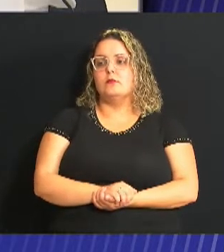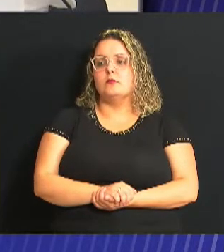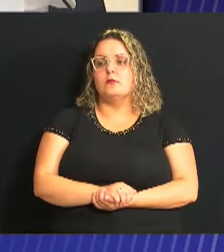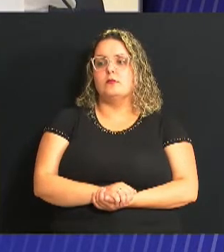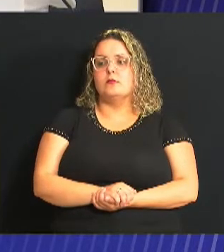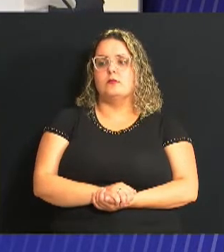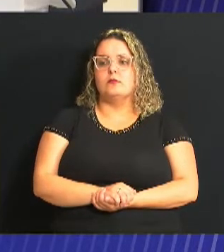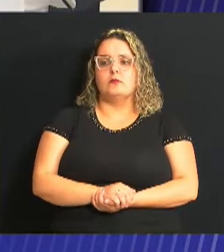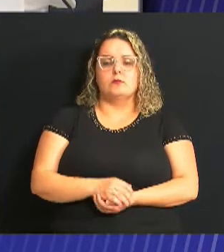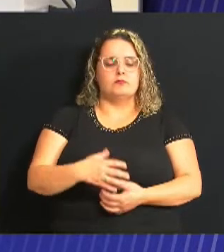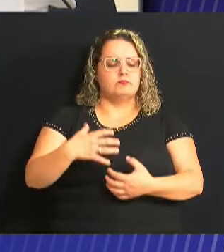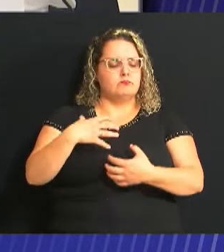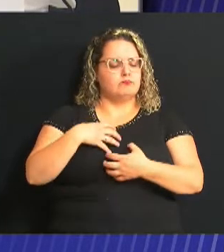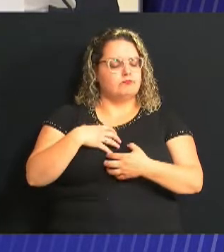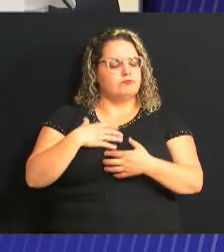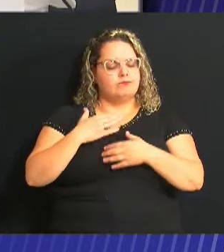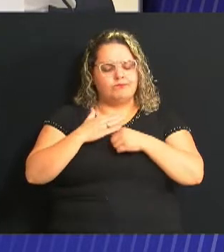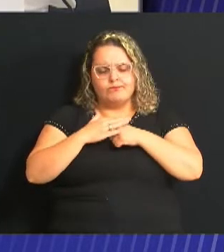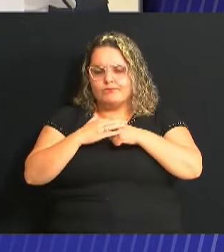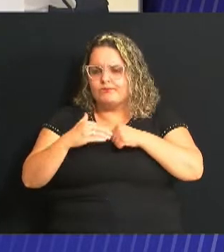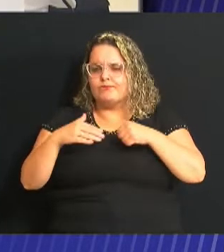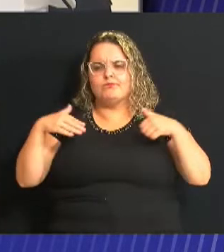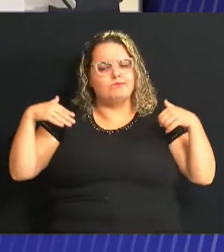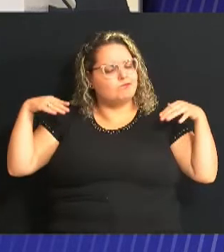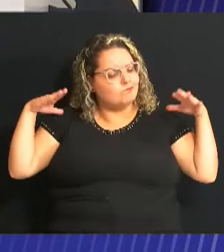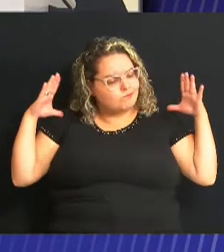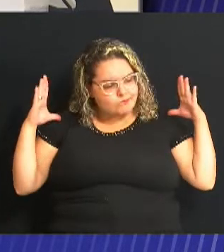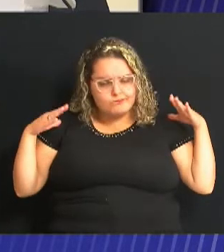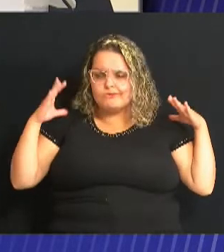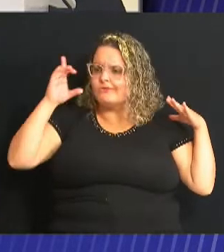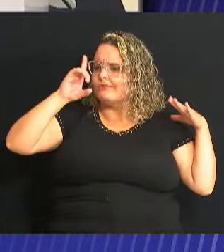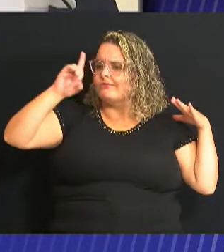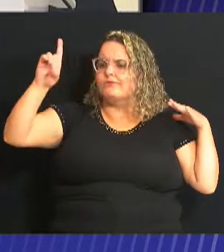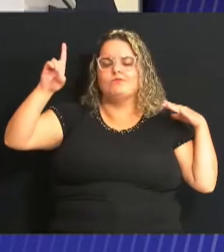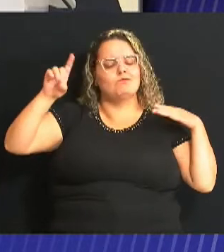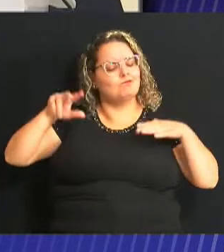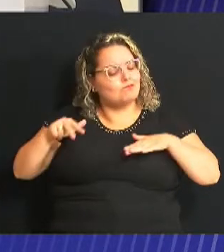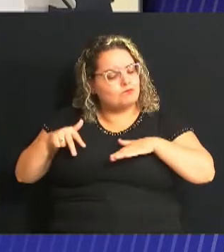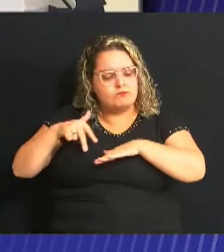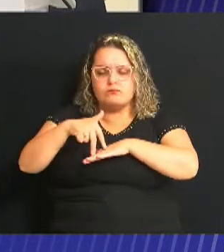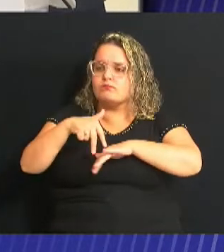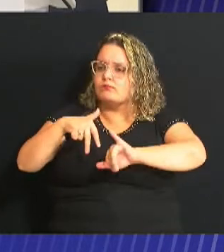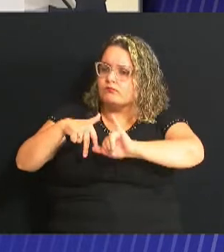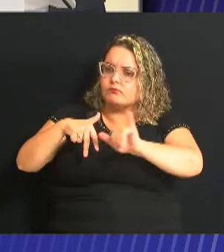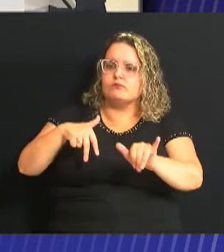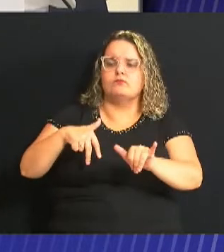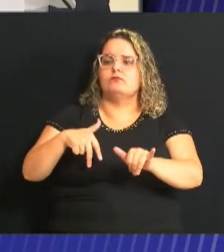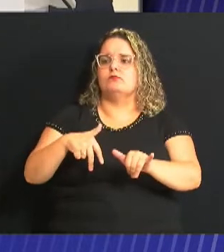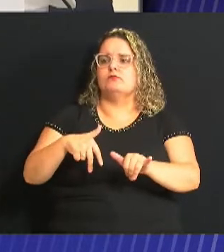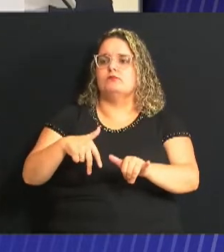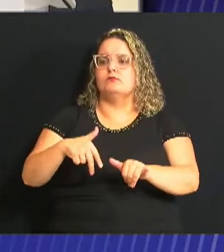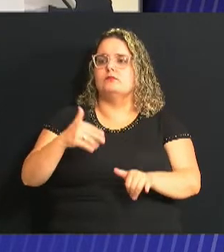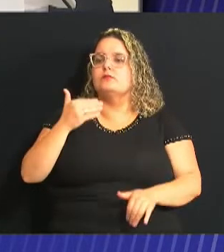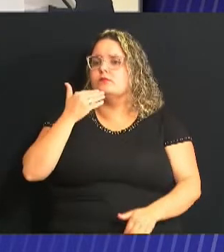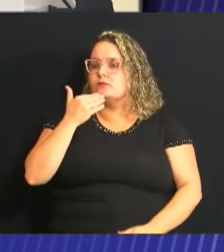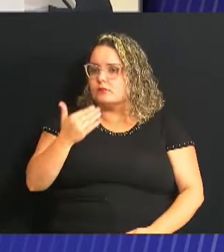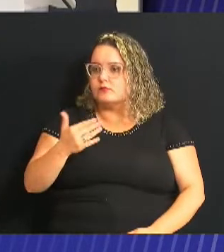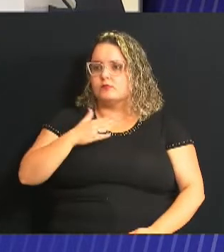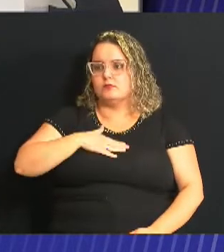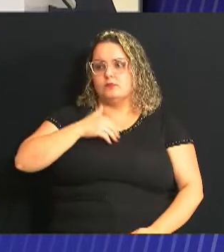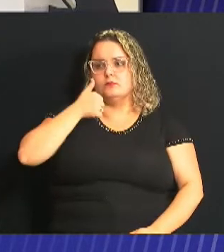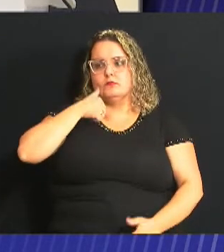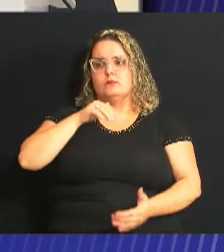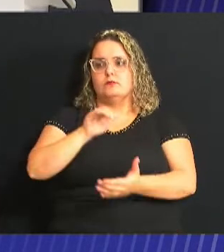maneira extremamente gentil, como um anjo de Deus, prontamente respondeu o pedido da minha esposa,